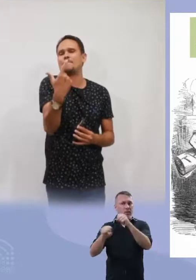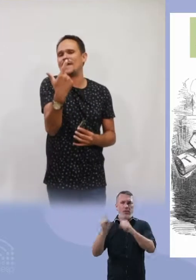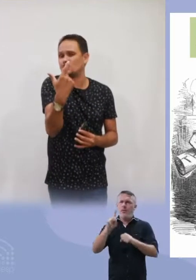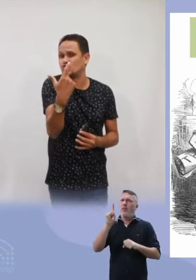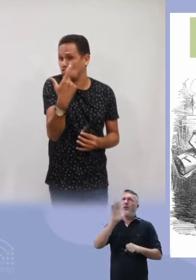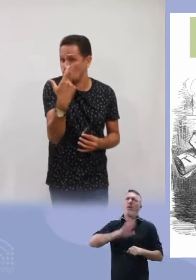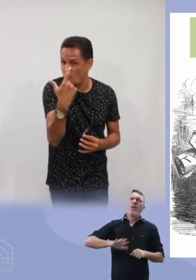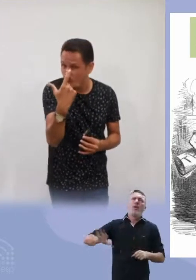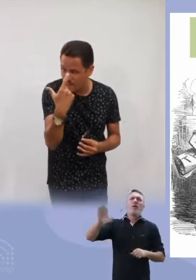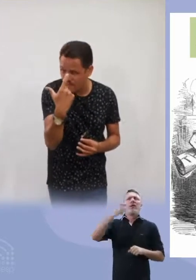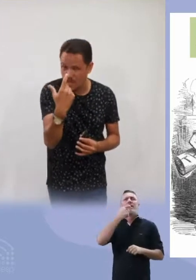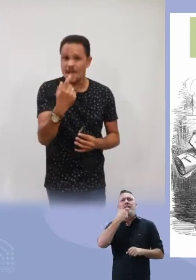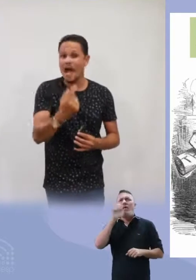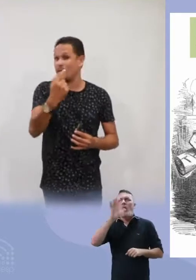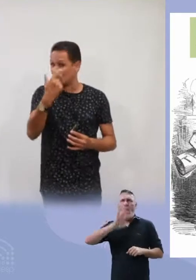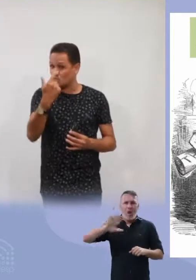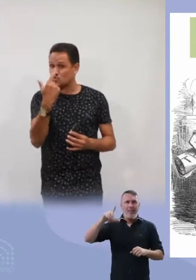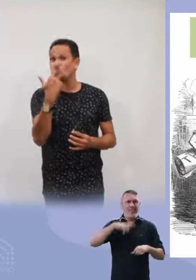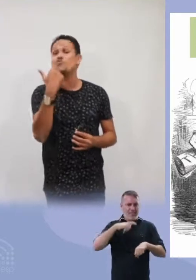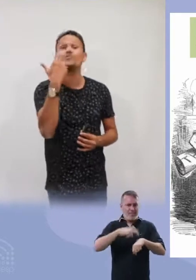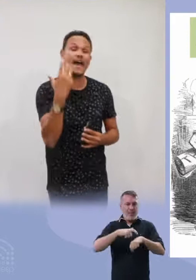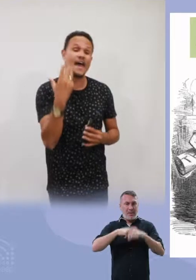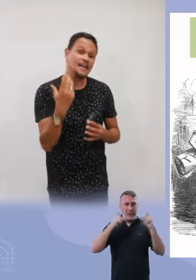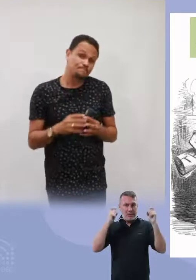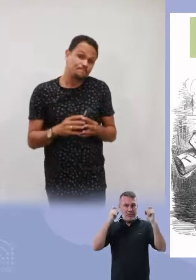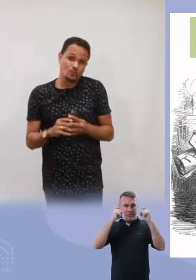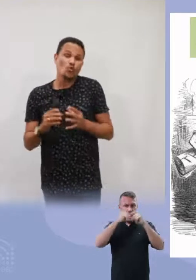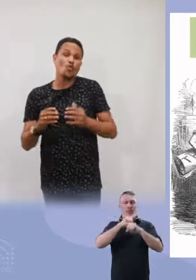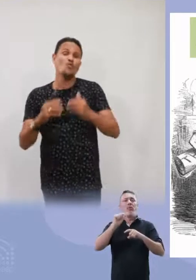tem apenas um nome, apenas um